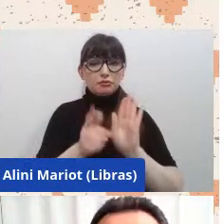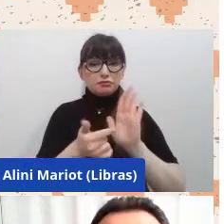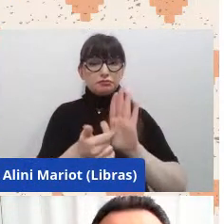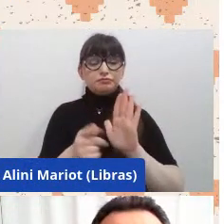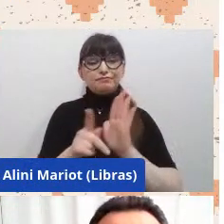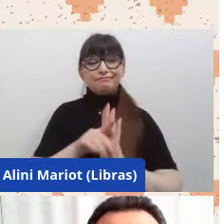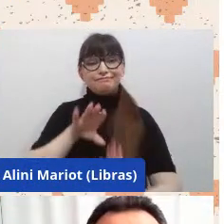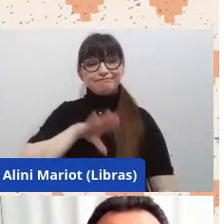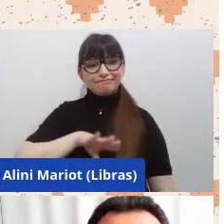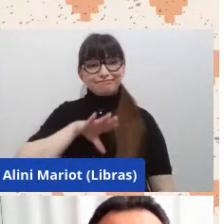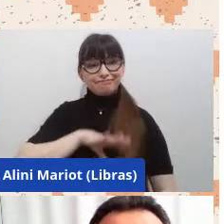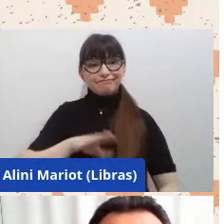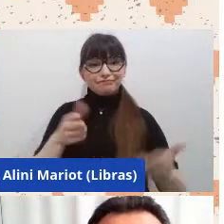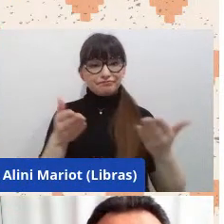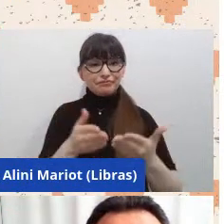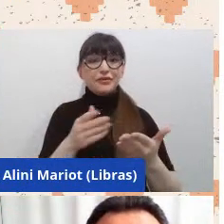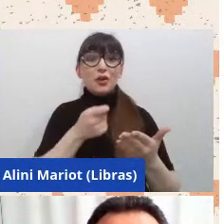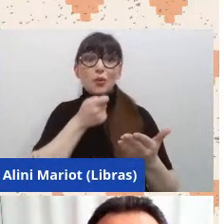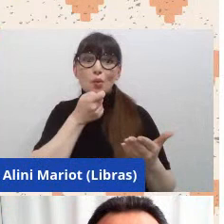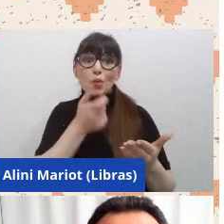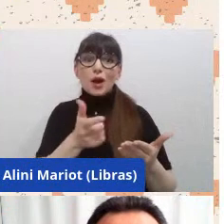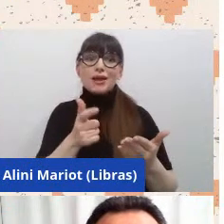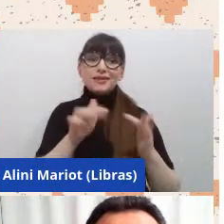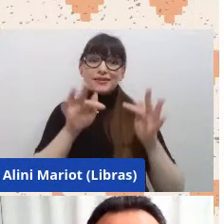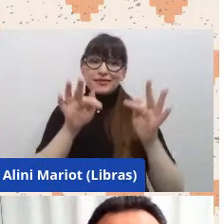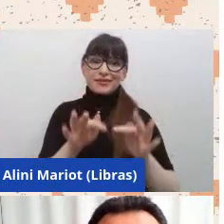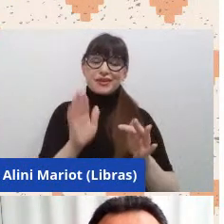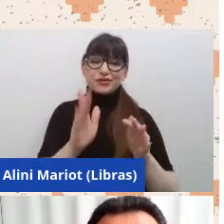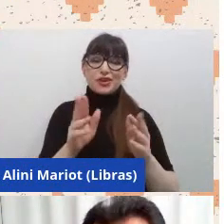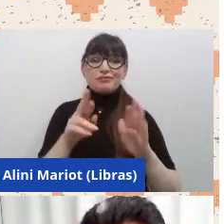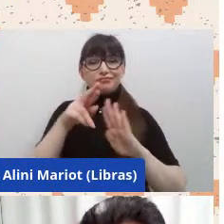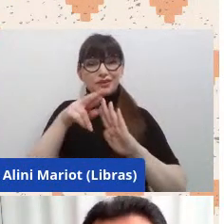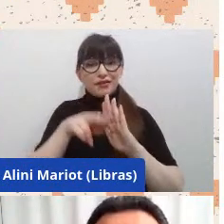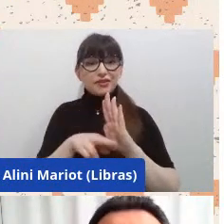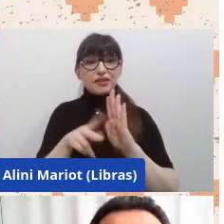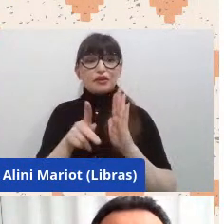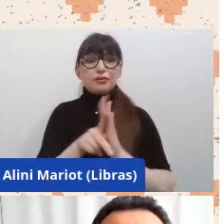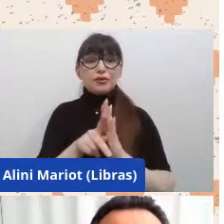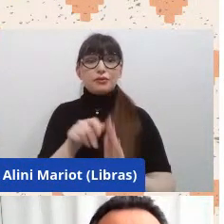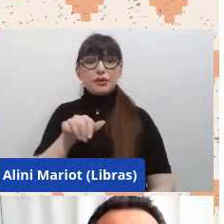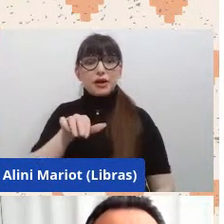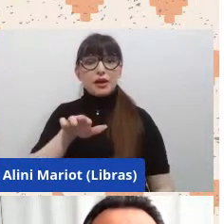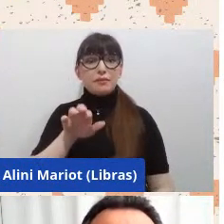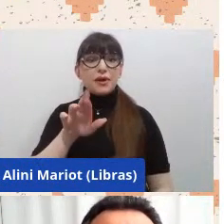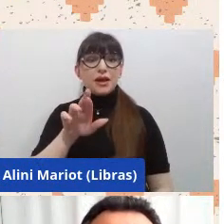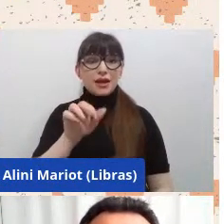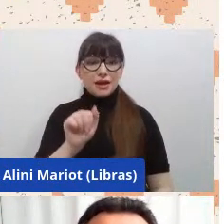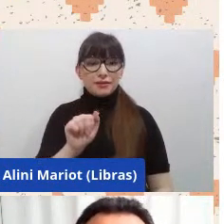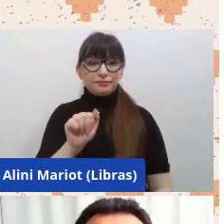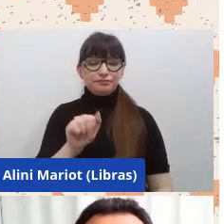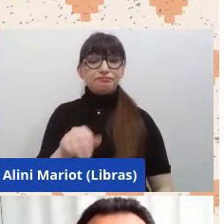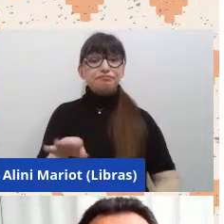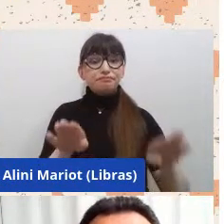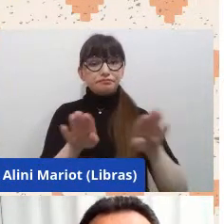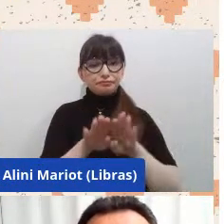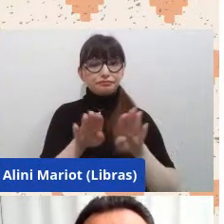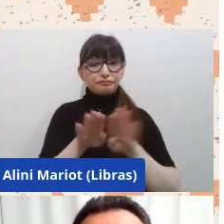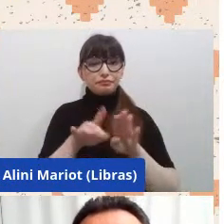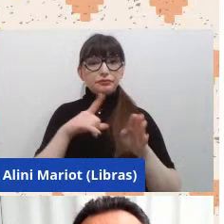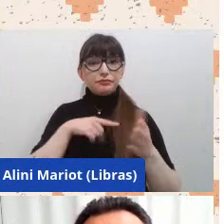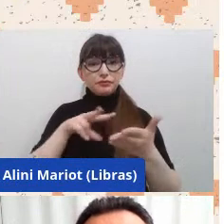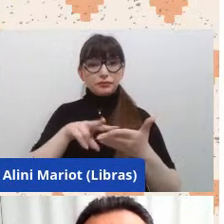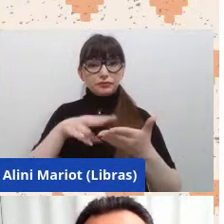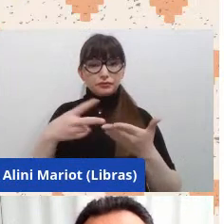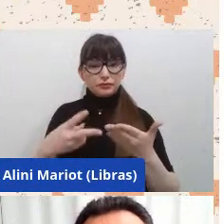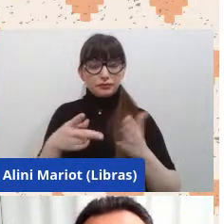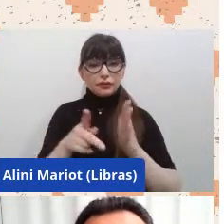português. Está em fase de finalização e revisão pela AERA. Também foi traduzido este